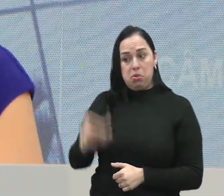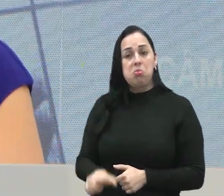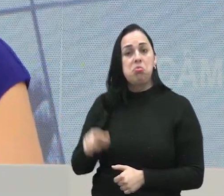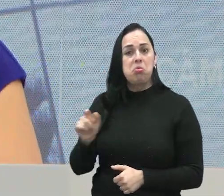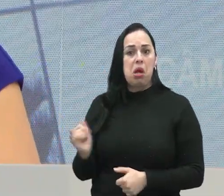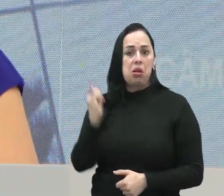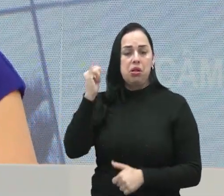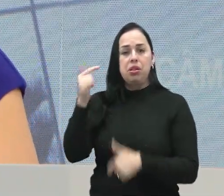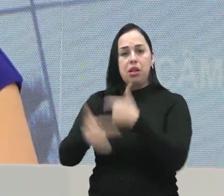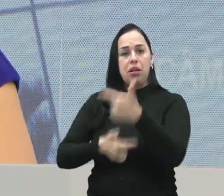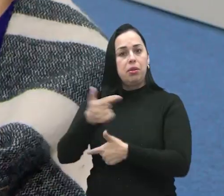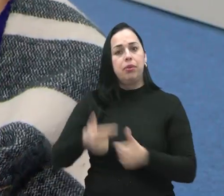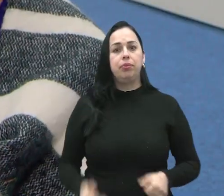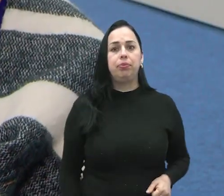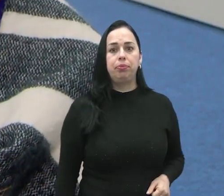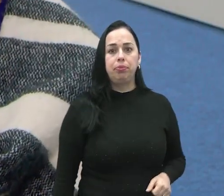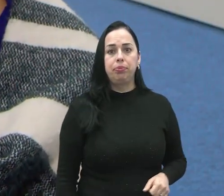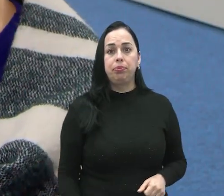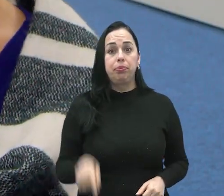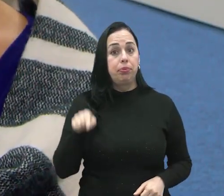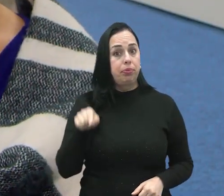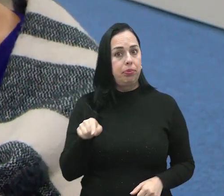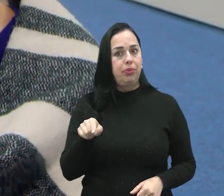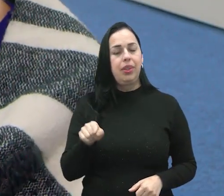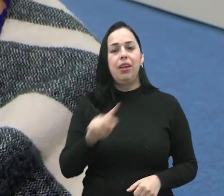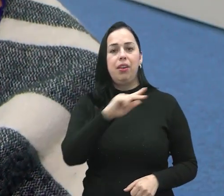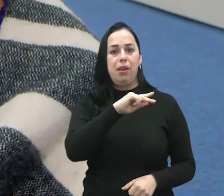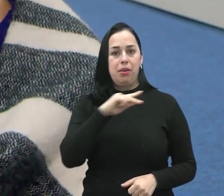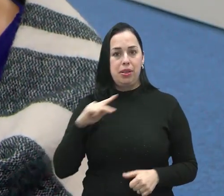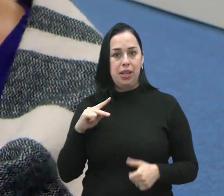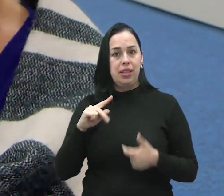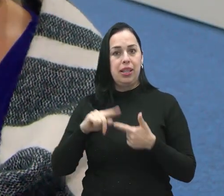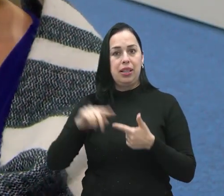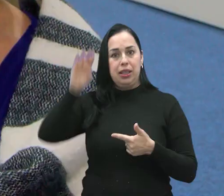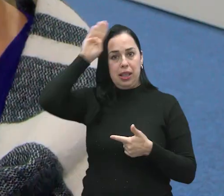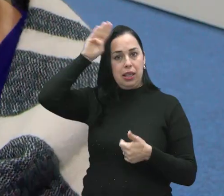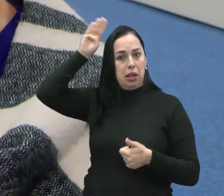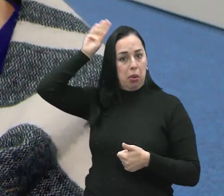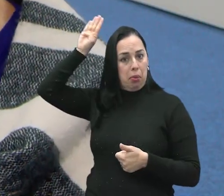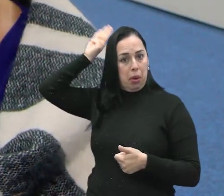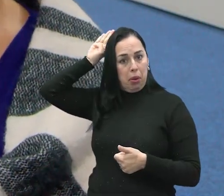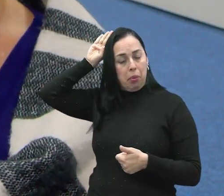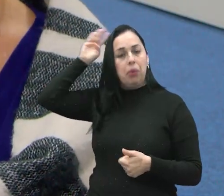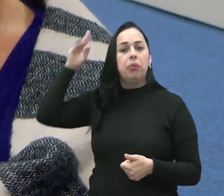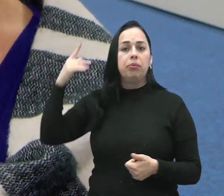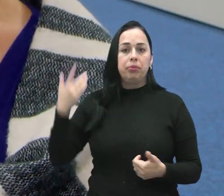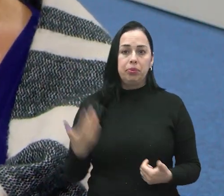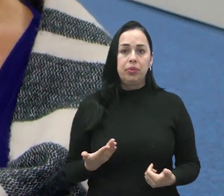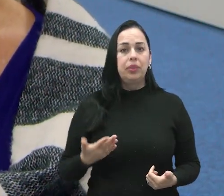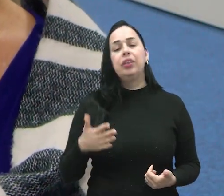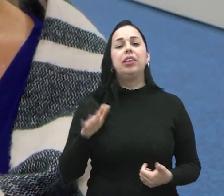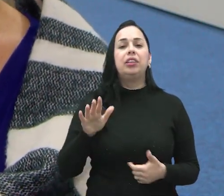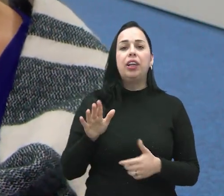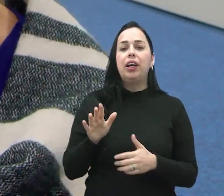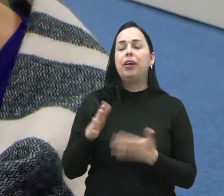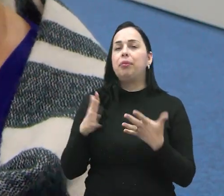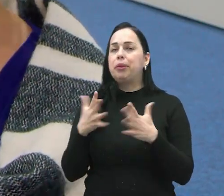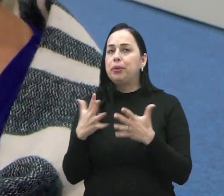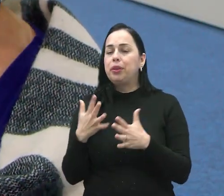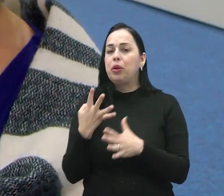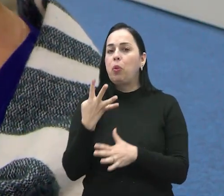seus trabalhos ao município. O Rodrigo foi presidente da Academia de Letras, e já vai